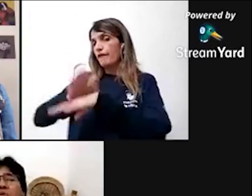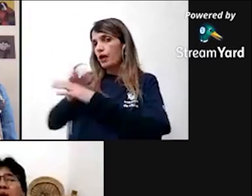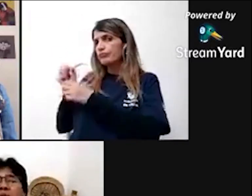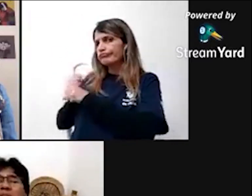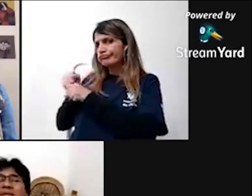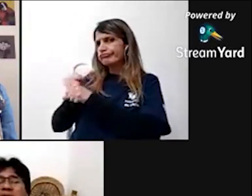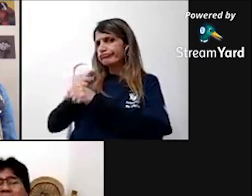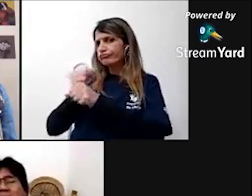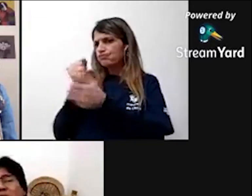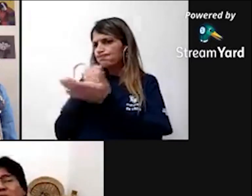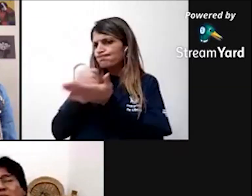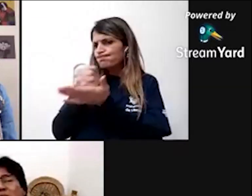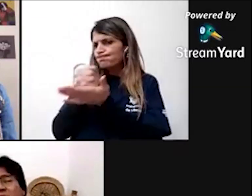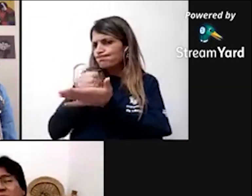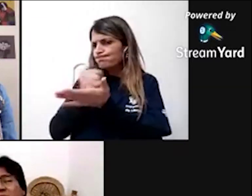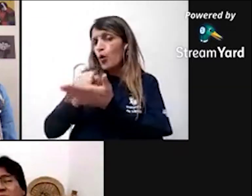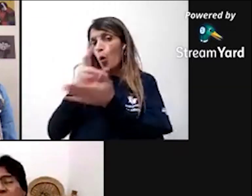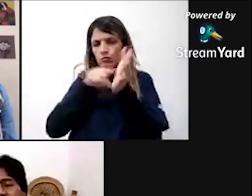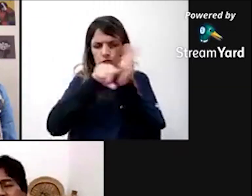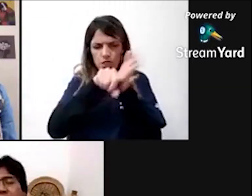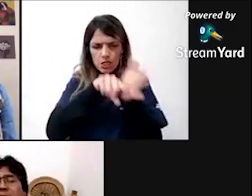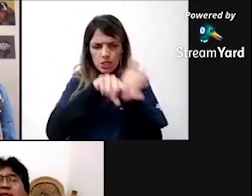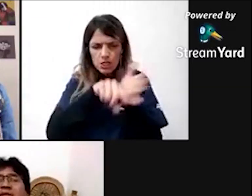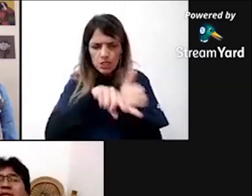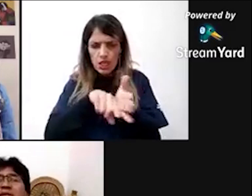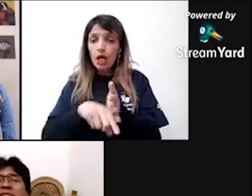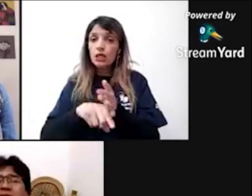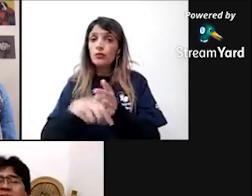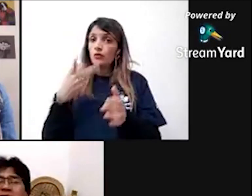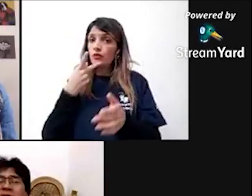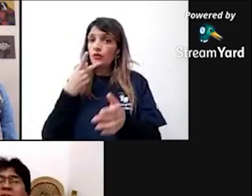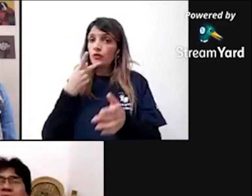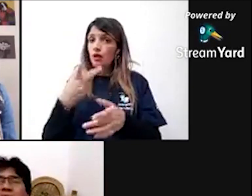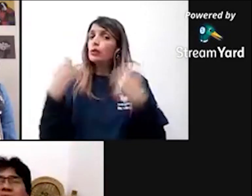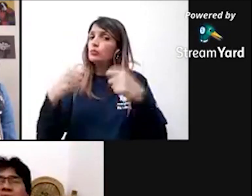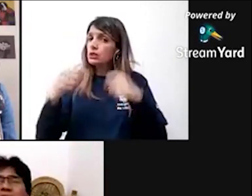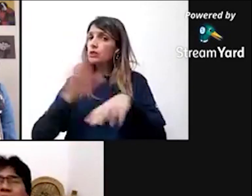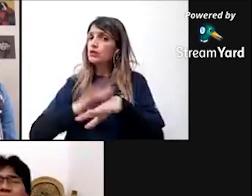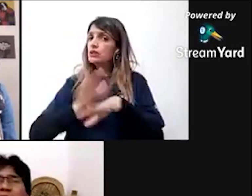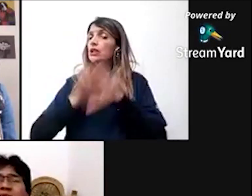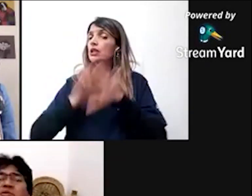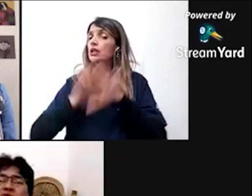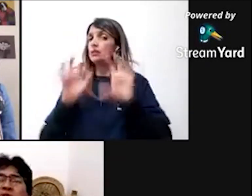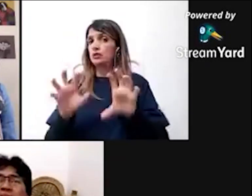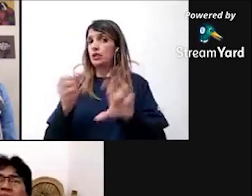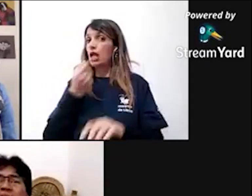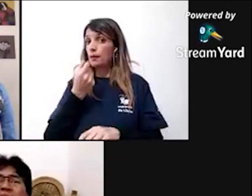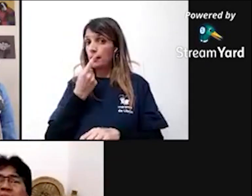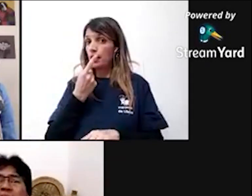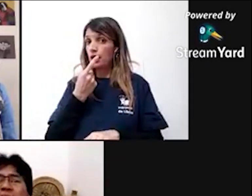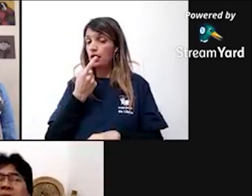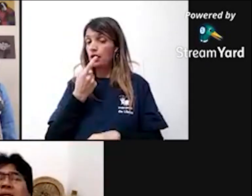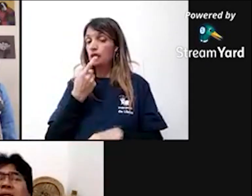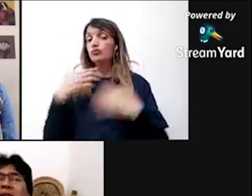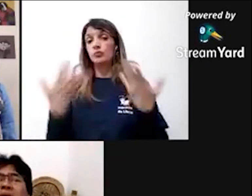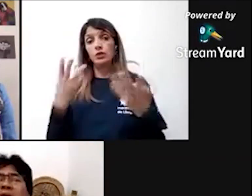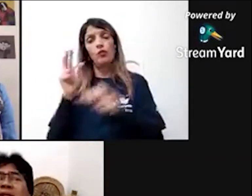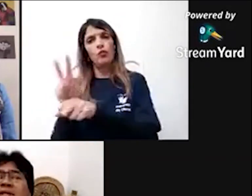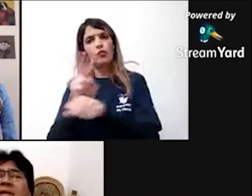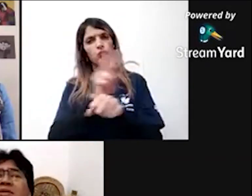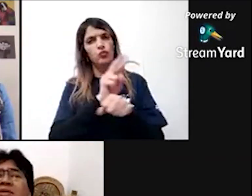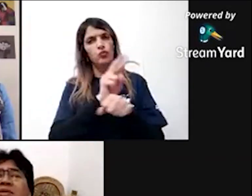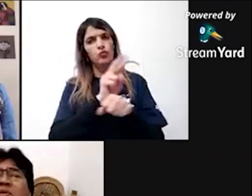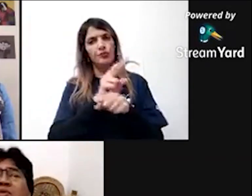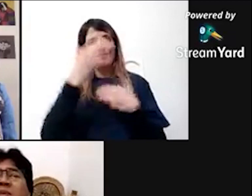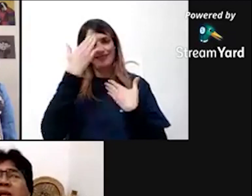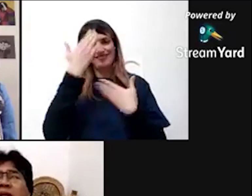quando é pesquisado e falado, não, isso aqui tem que ser feito dessa forma. Então, vamos nos cuidar e quero